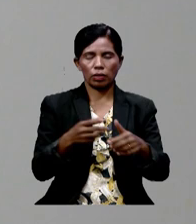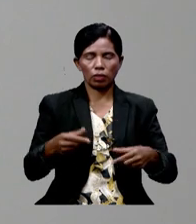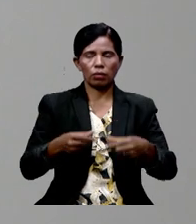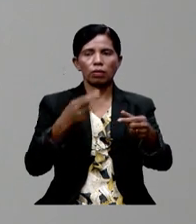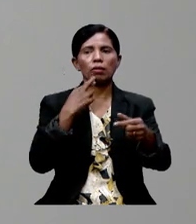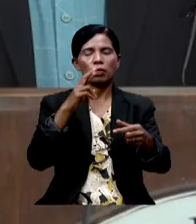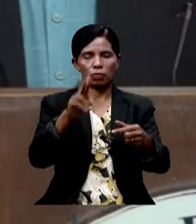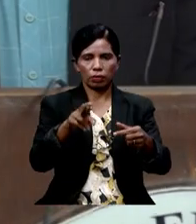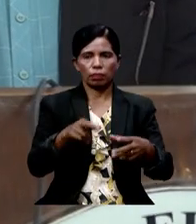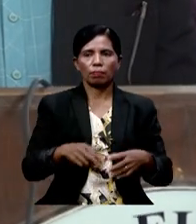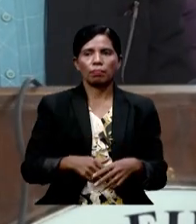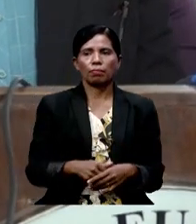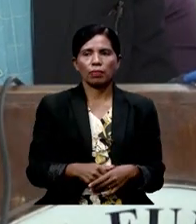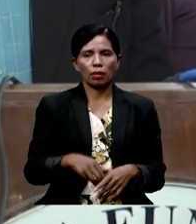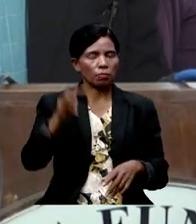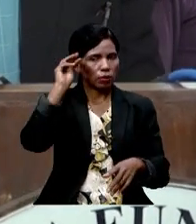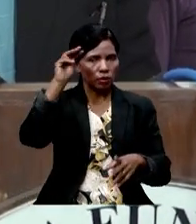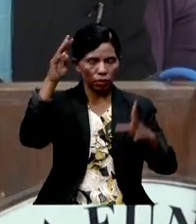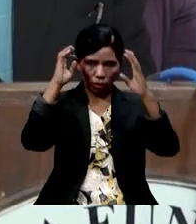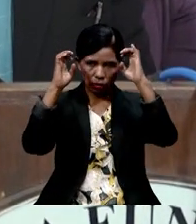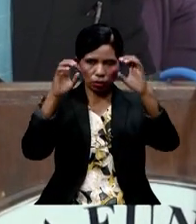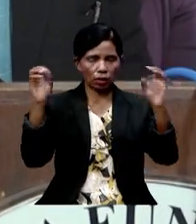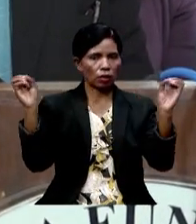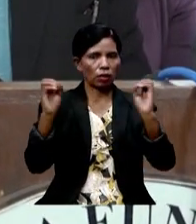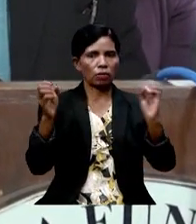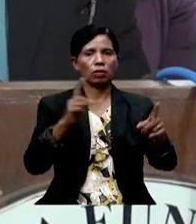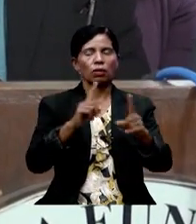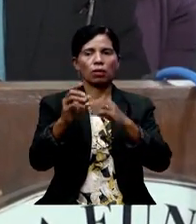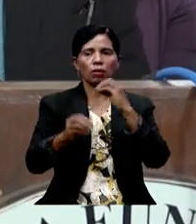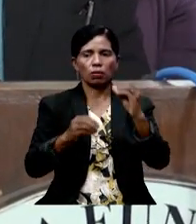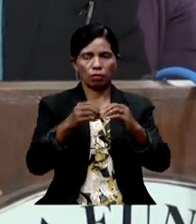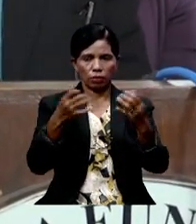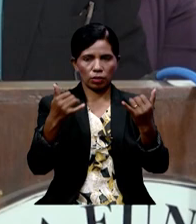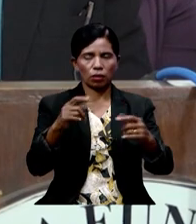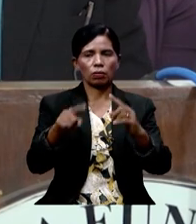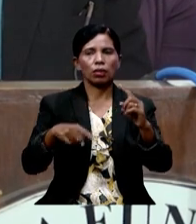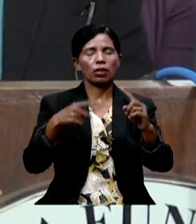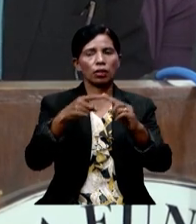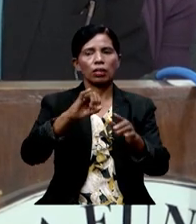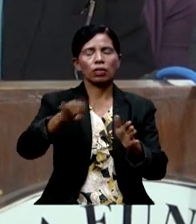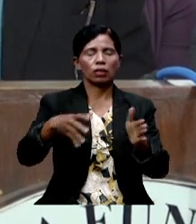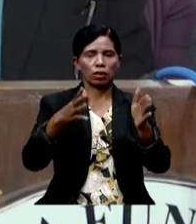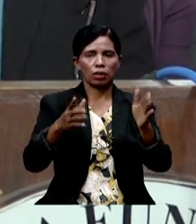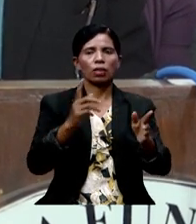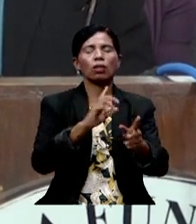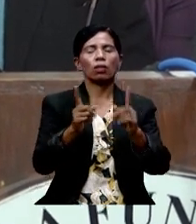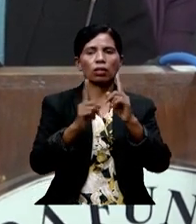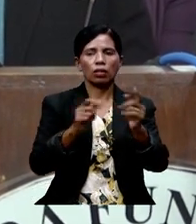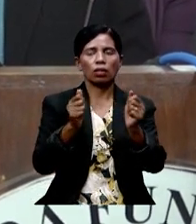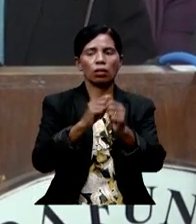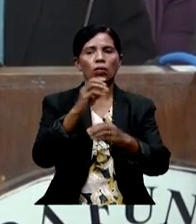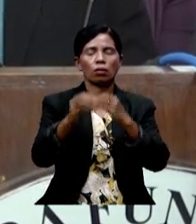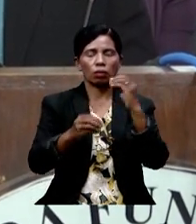resposterum. Ministra da Educação Rasik lakohi fo komentario, panyira jornalista tenta confirma